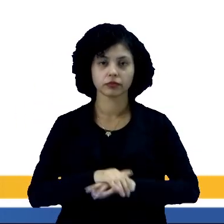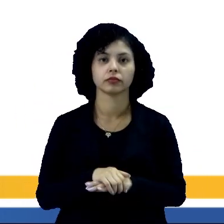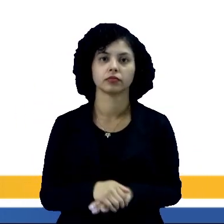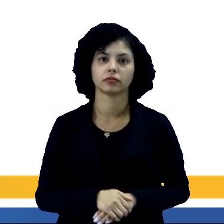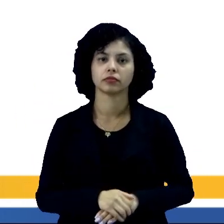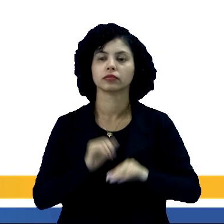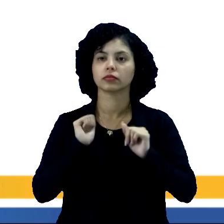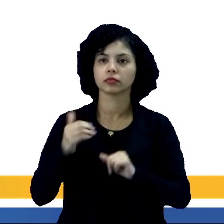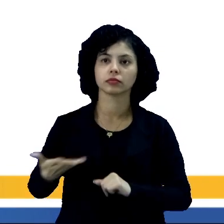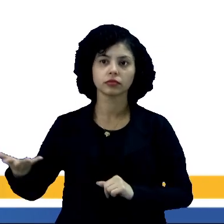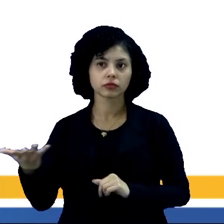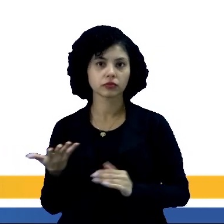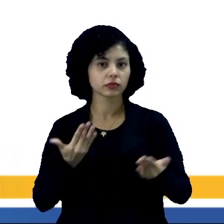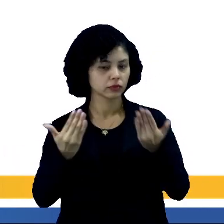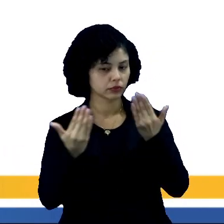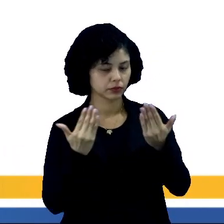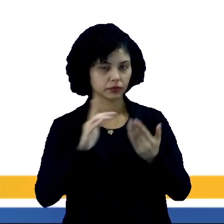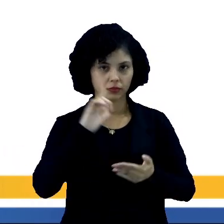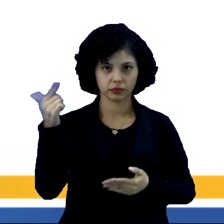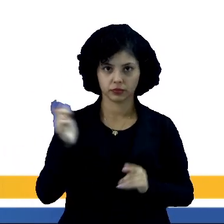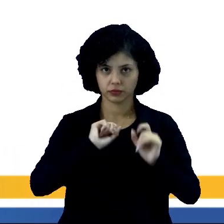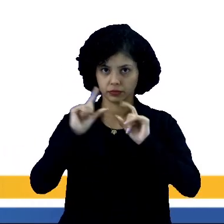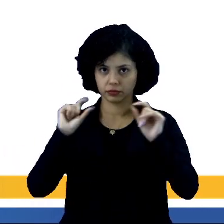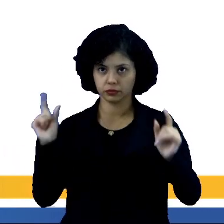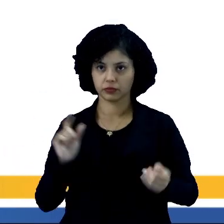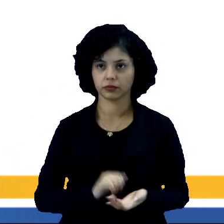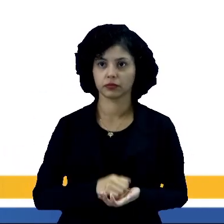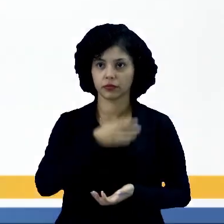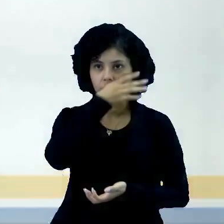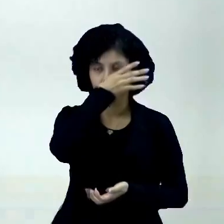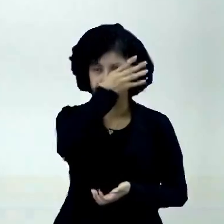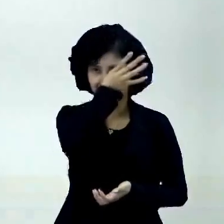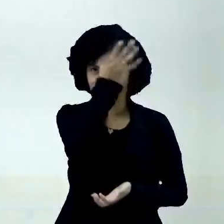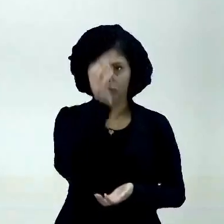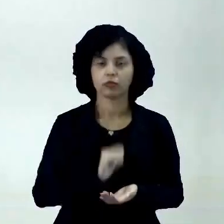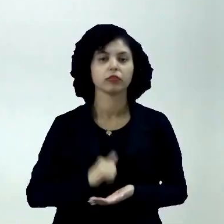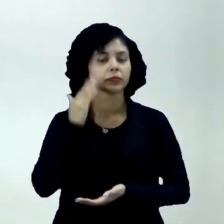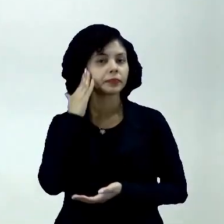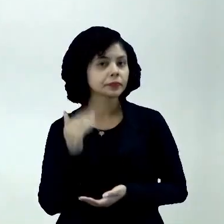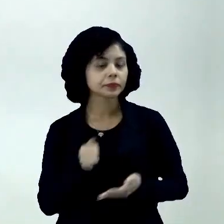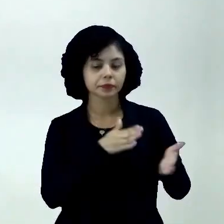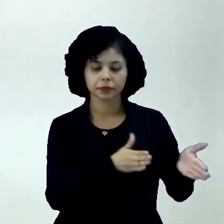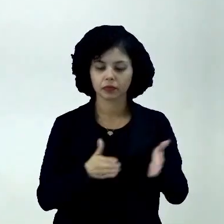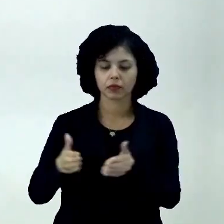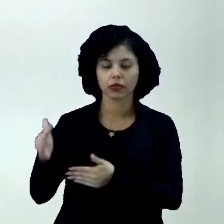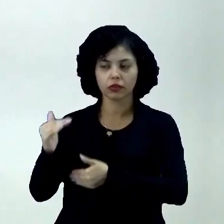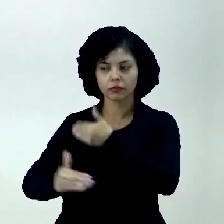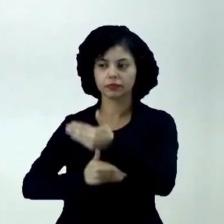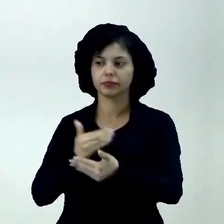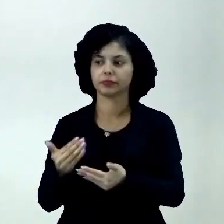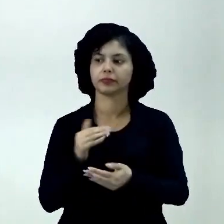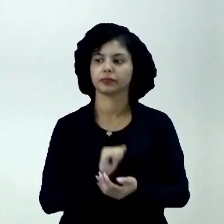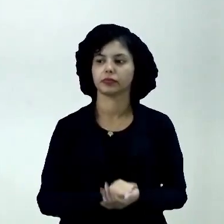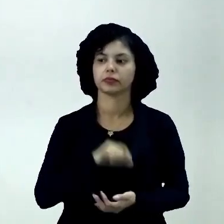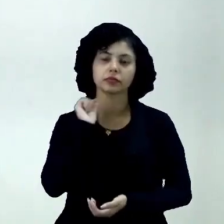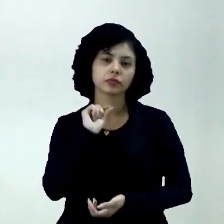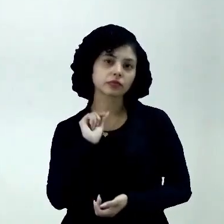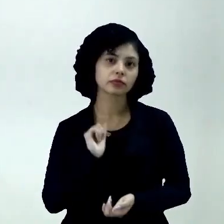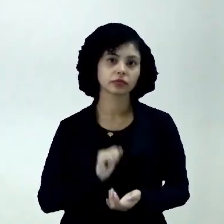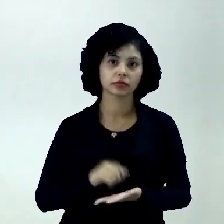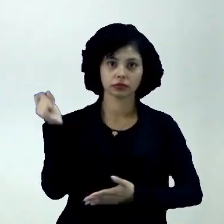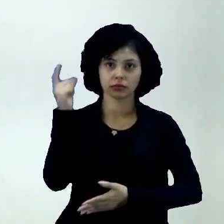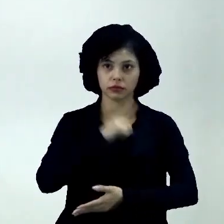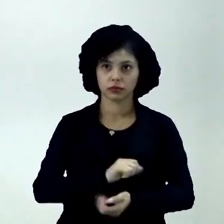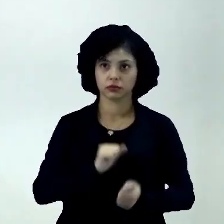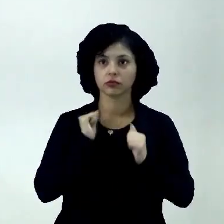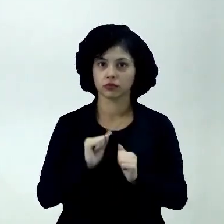ele serve de base de comparação ao estudo de outras estrelas. E sabendo que as estrelas passam por esse processo de evolução, isso quer dizer que um dia o